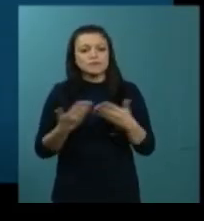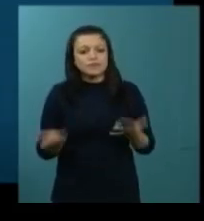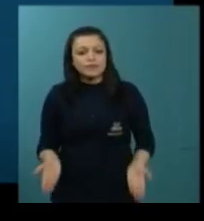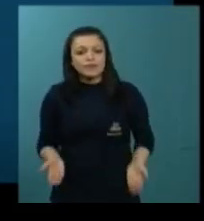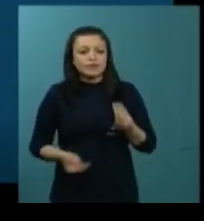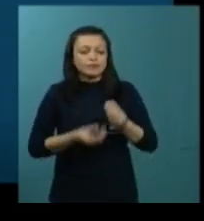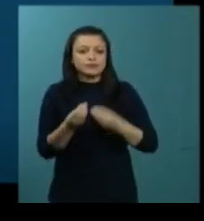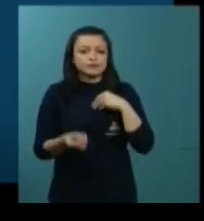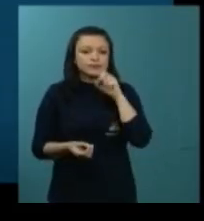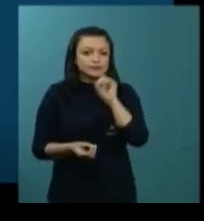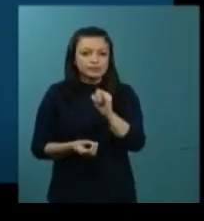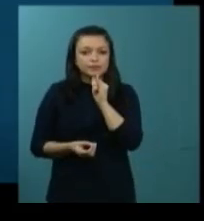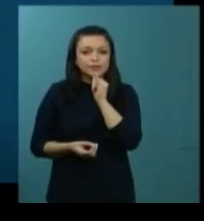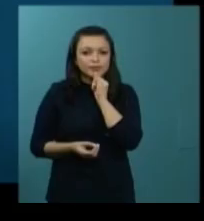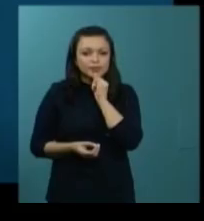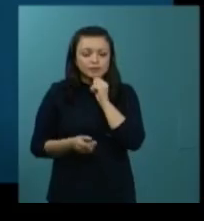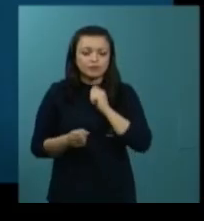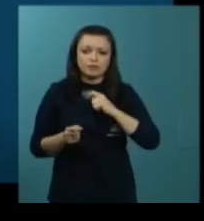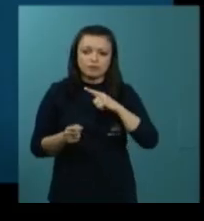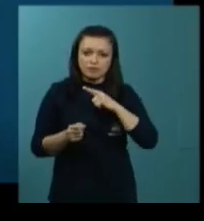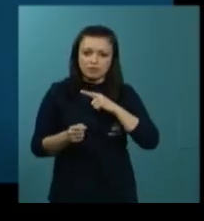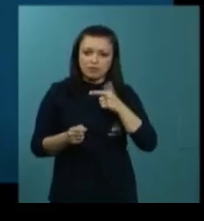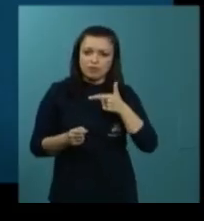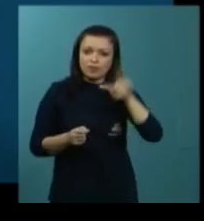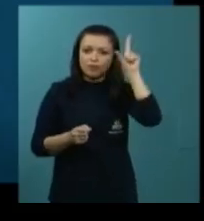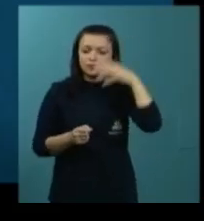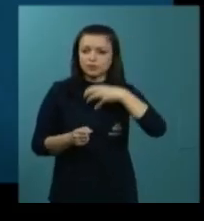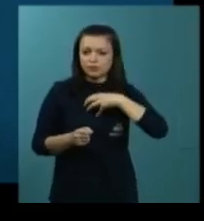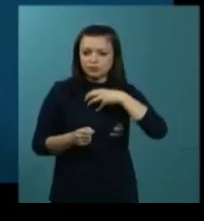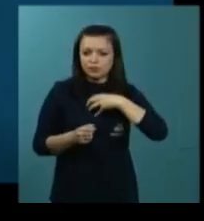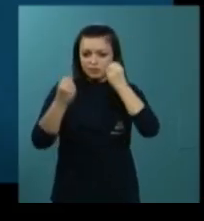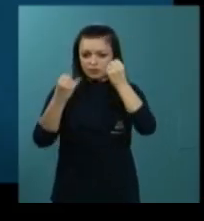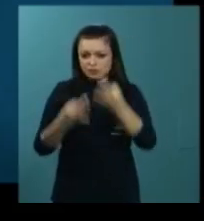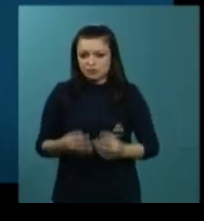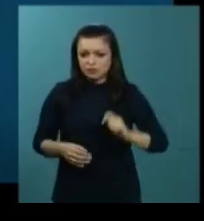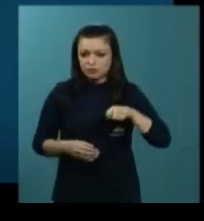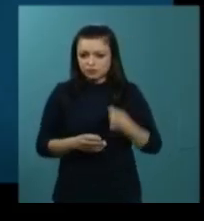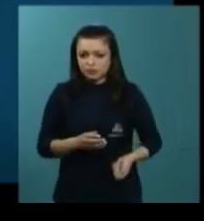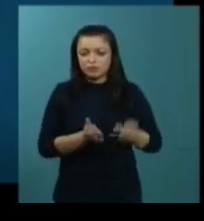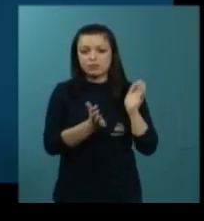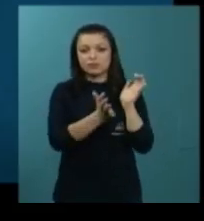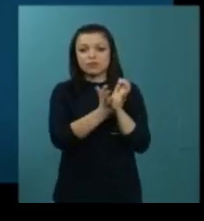Mas existe uma outra forma de se representar um conjunto.